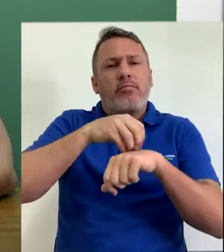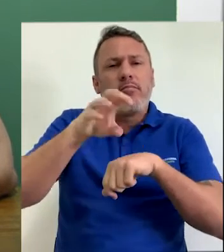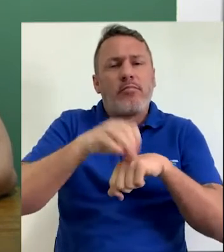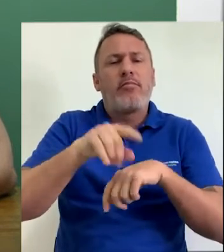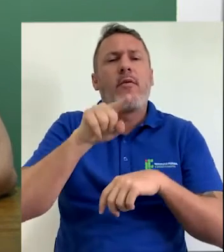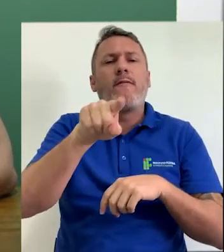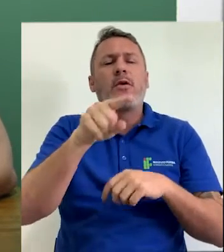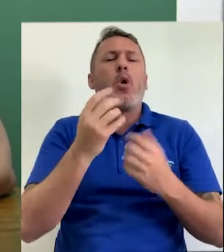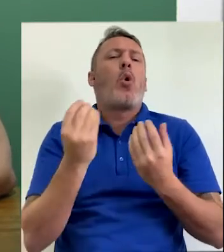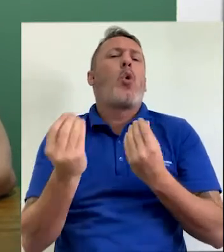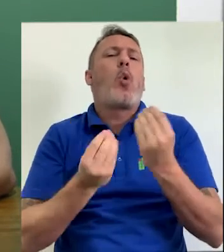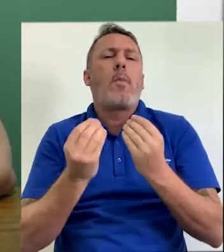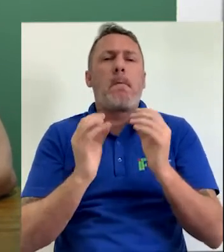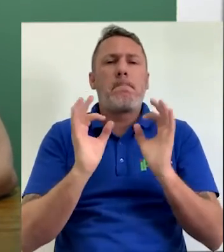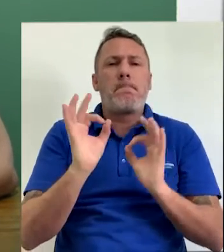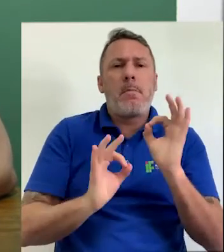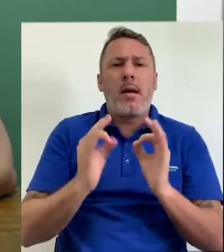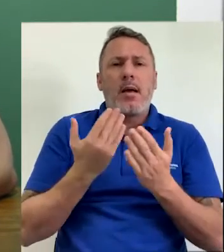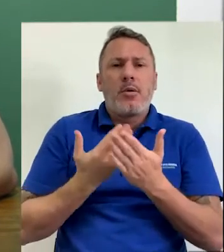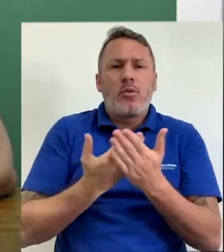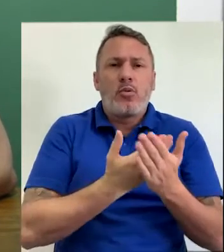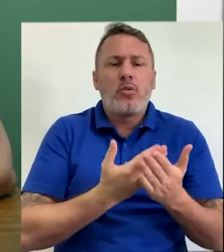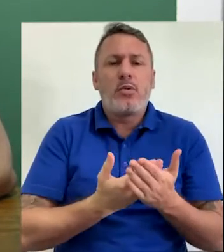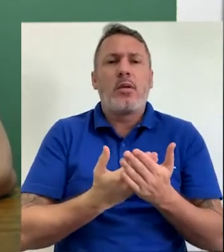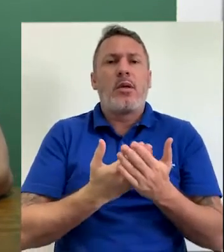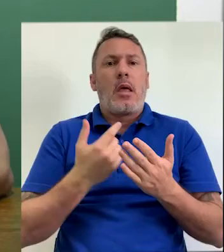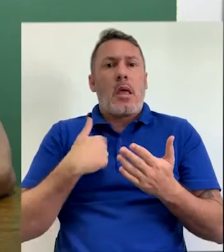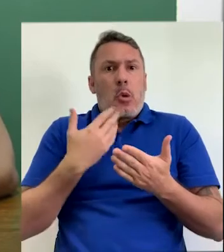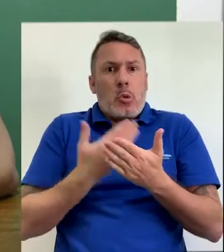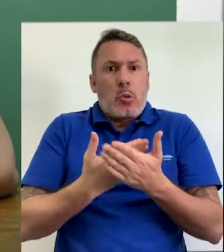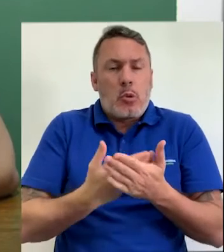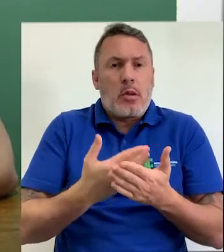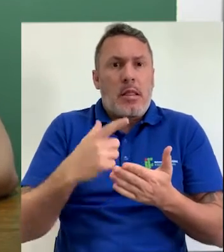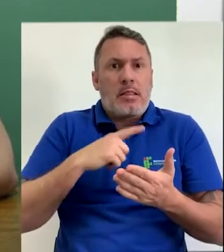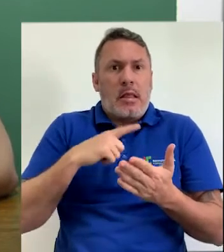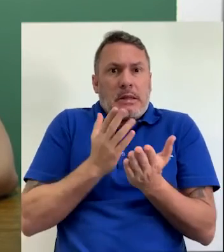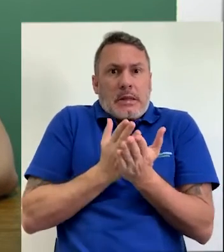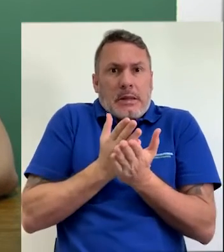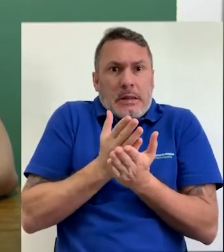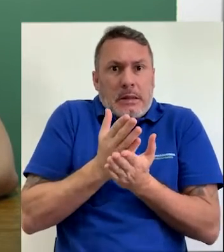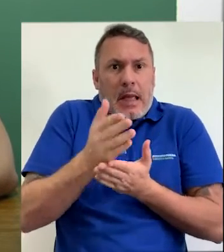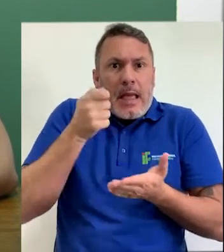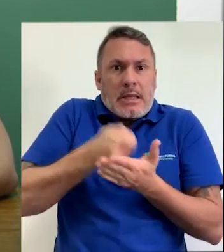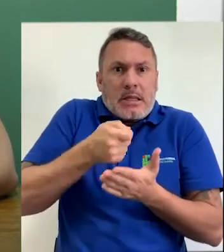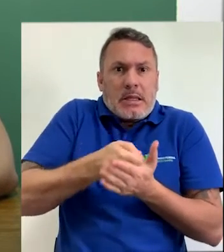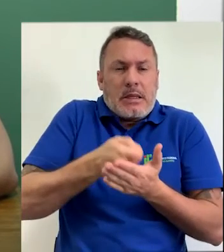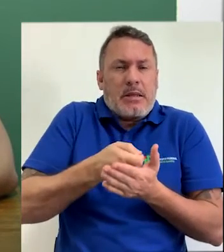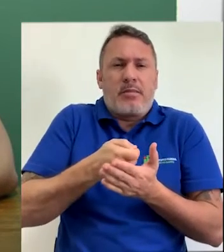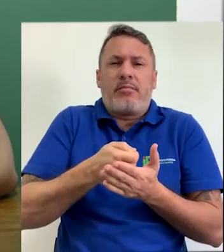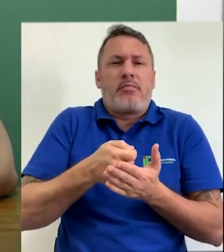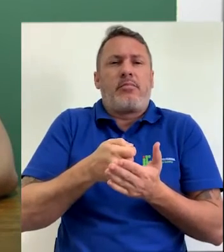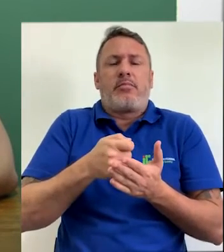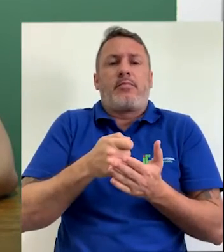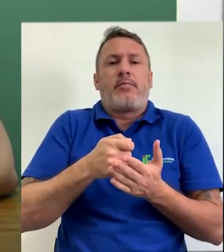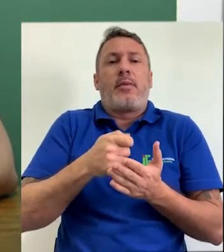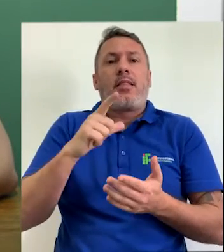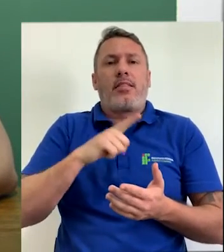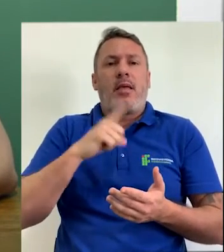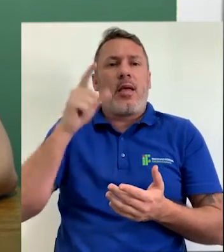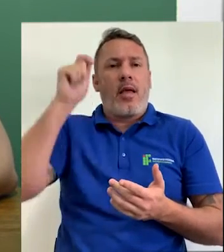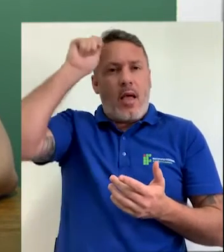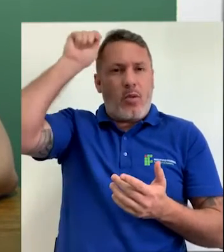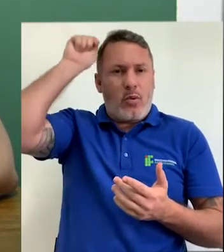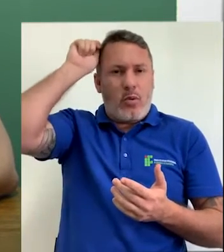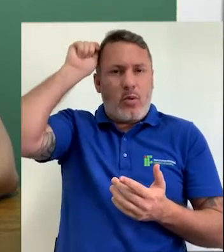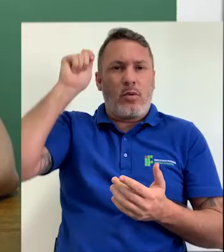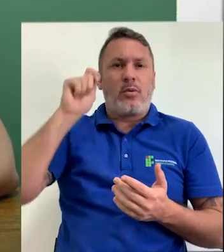estudar, como estudar sem se cobrar tanto. A Clarice Lispector tem uma